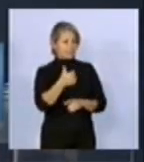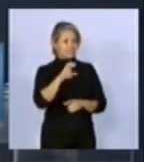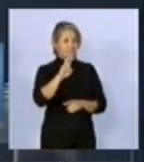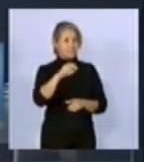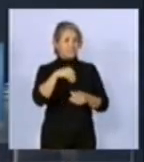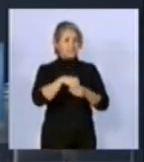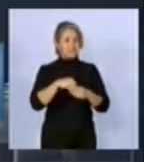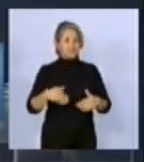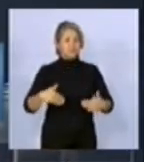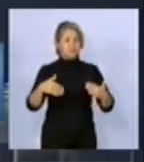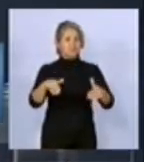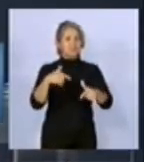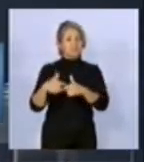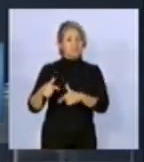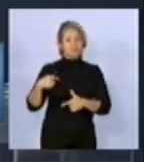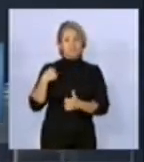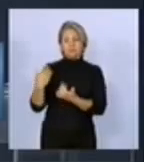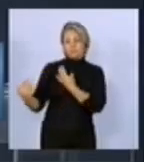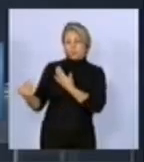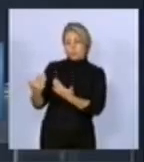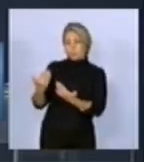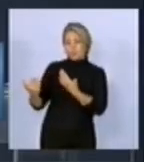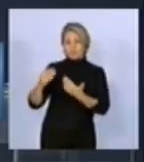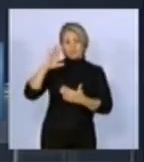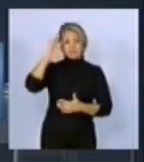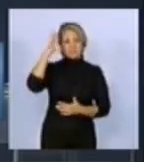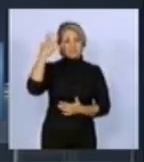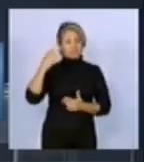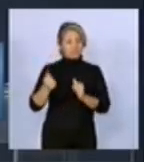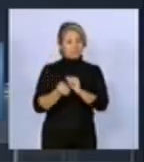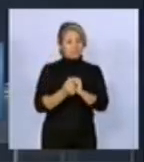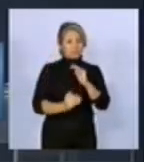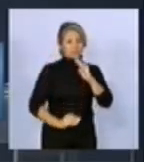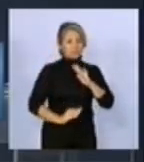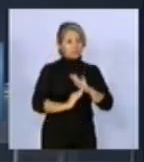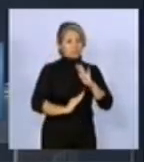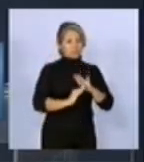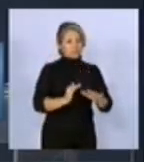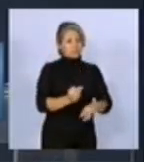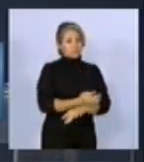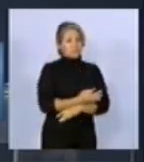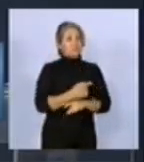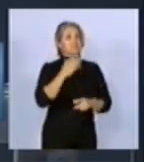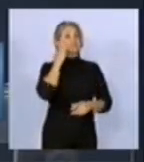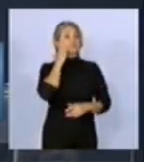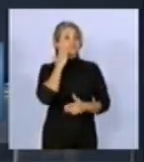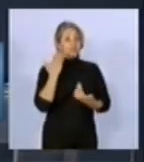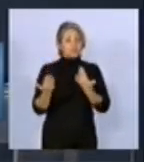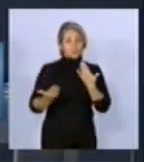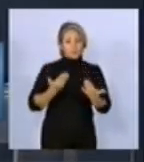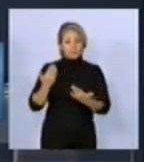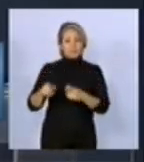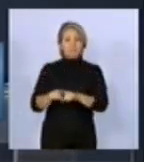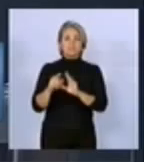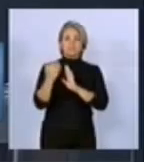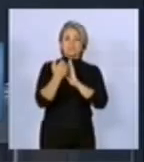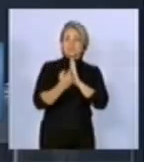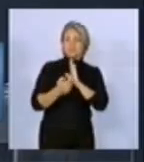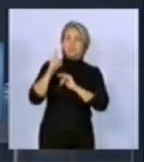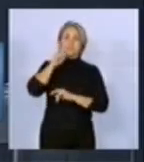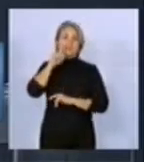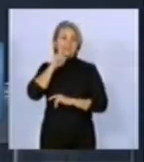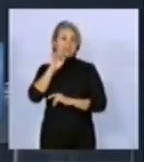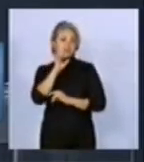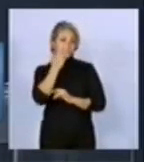regulamentadora e nós comparamos esse resultado com esse limite de tolerância também fazendo compar com a norma americana somente como